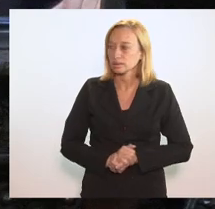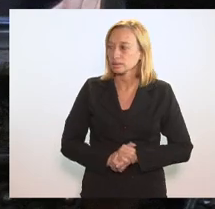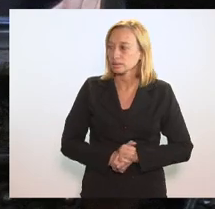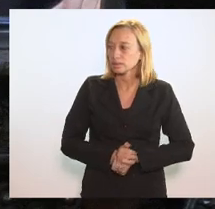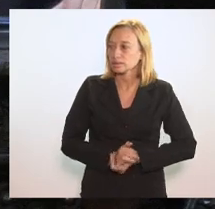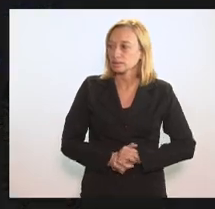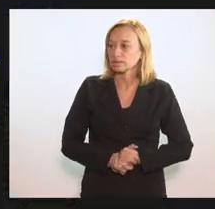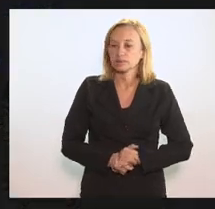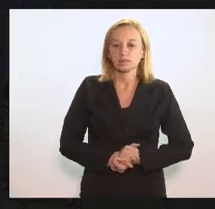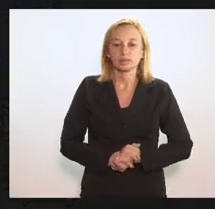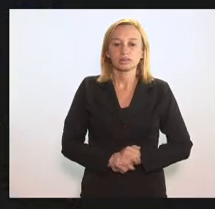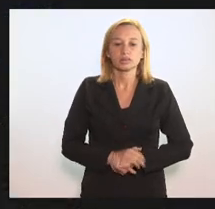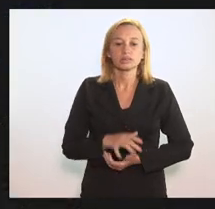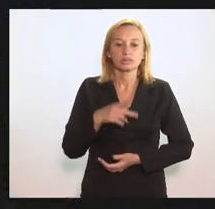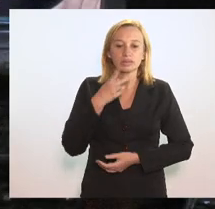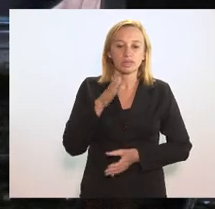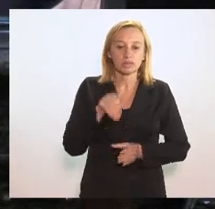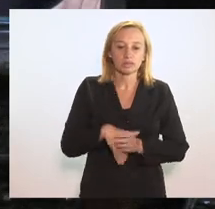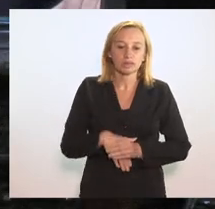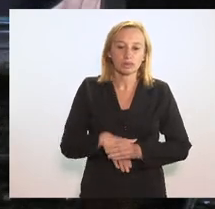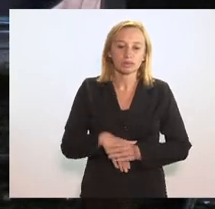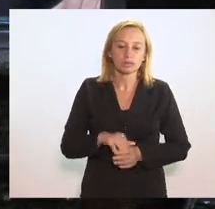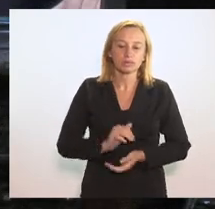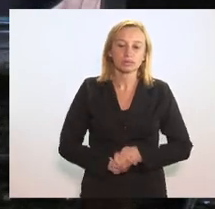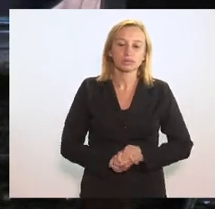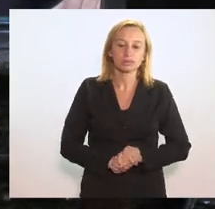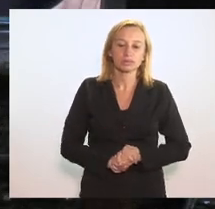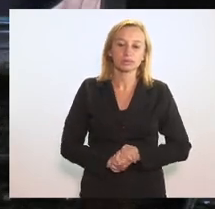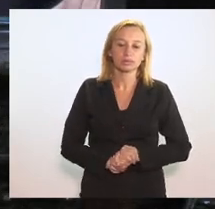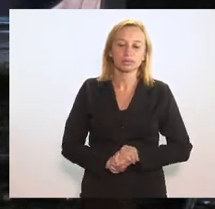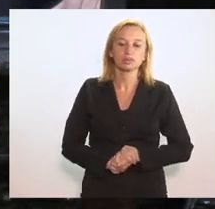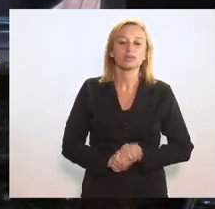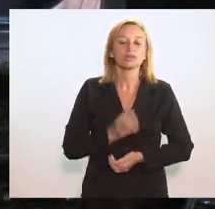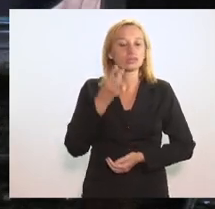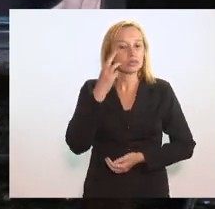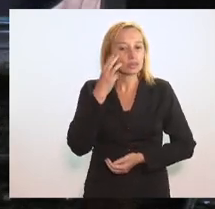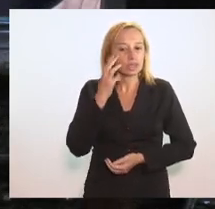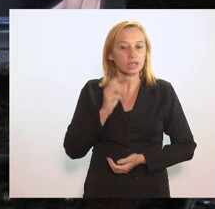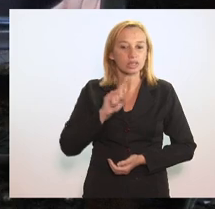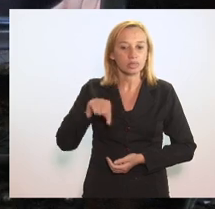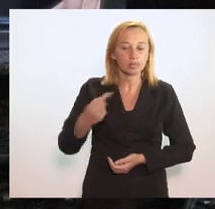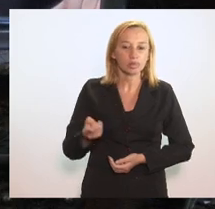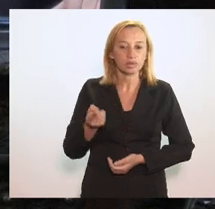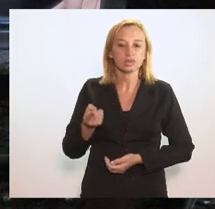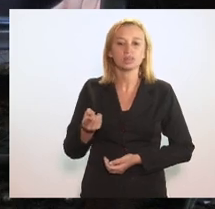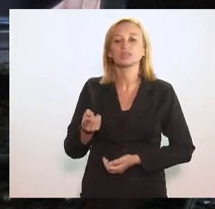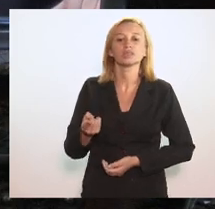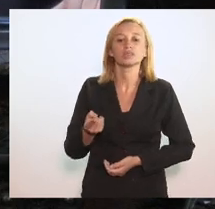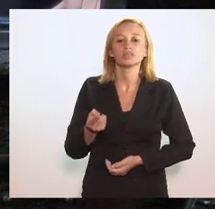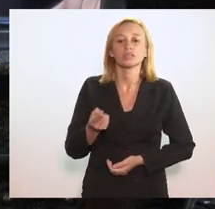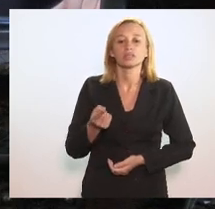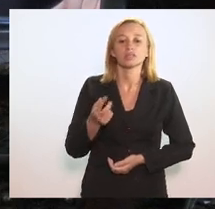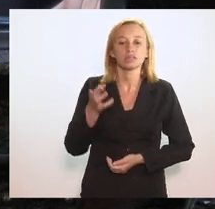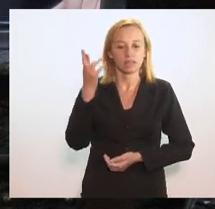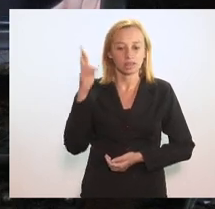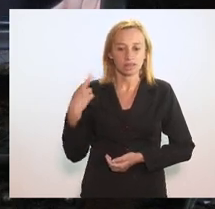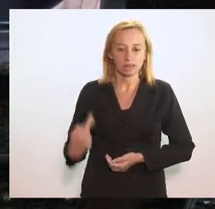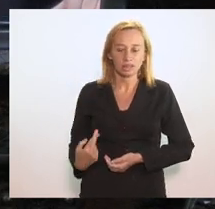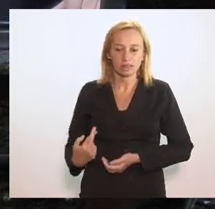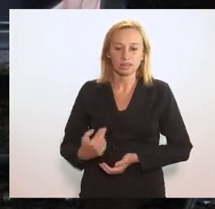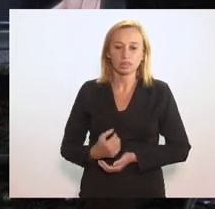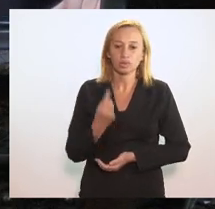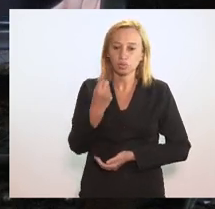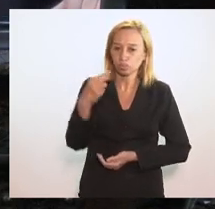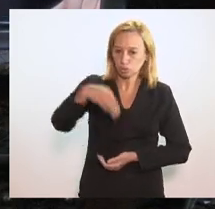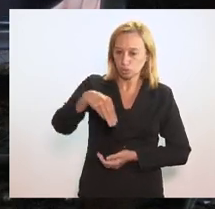minha declaração de voto, presidente. Pois Carlos Mink. Valdeca é depois da Renata, porque o Valdeca tinha pedido antes, Charles. Renata, um